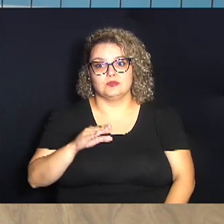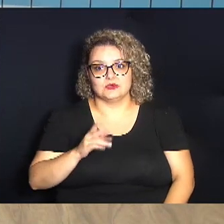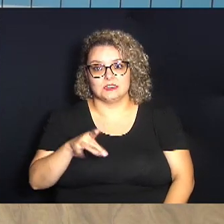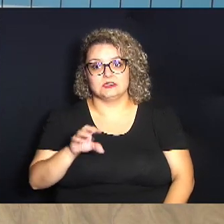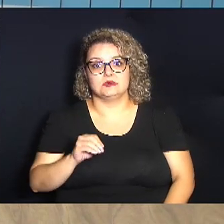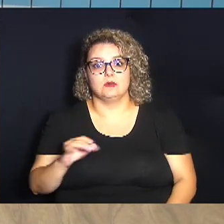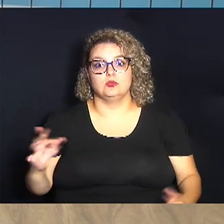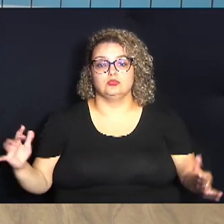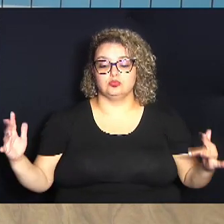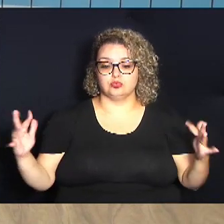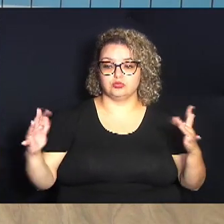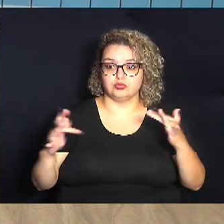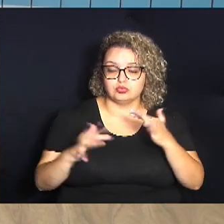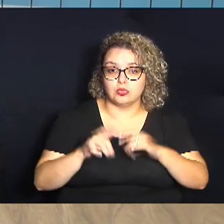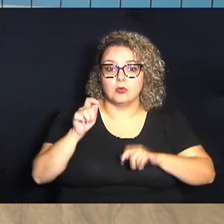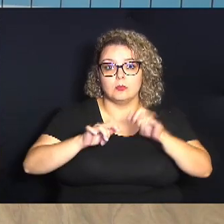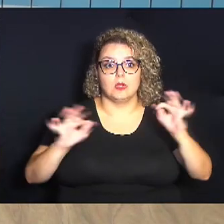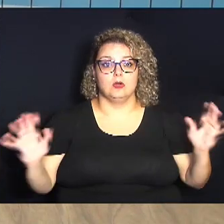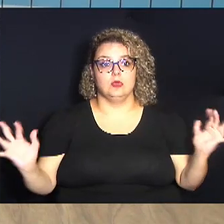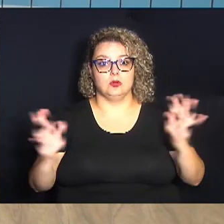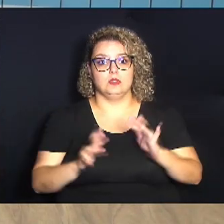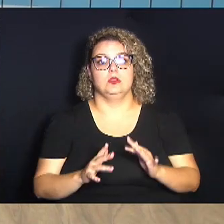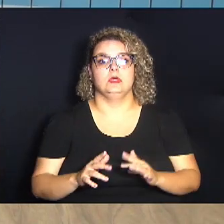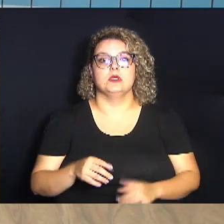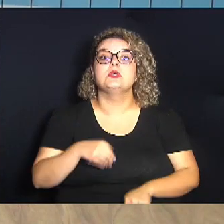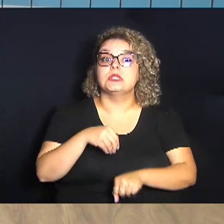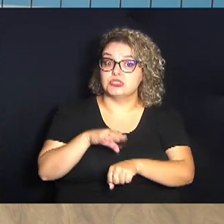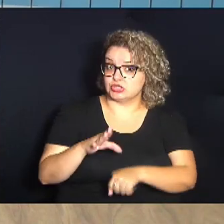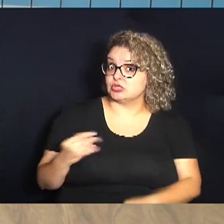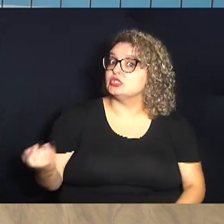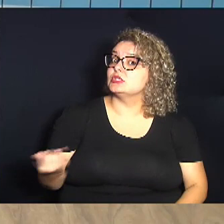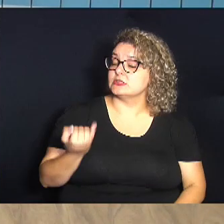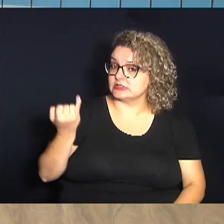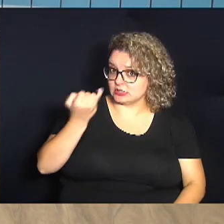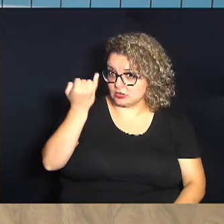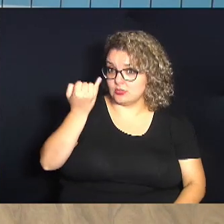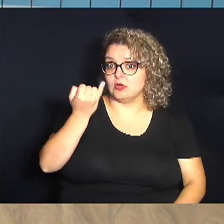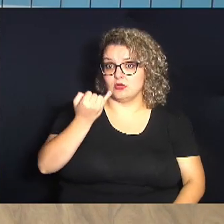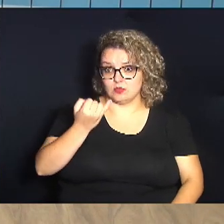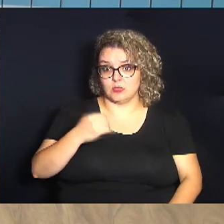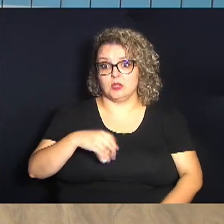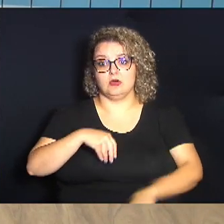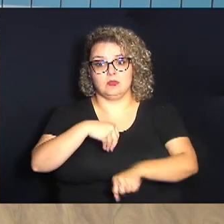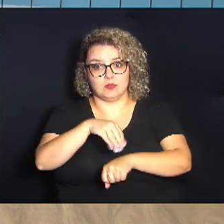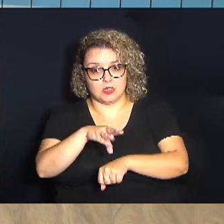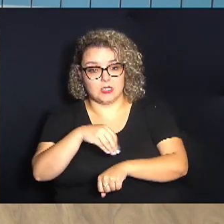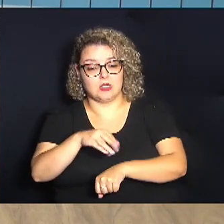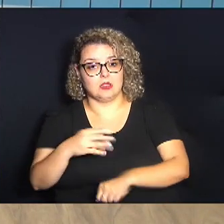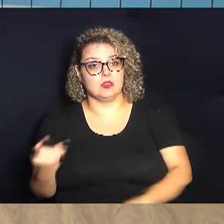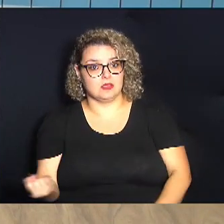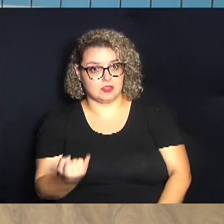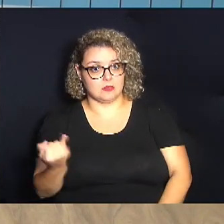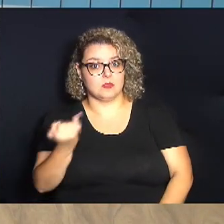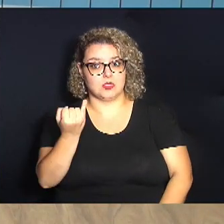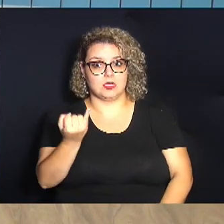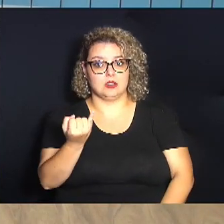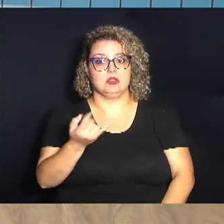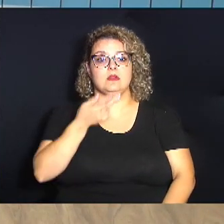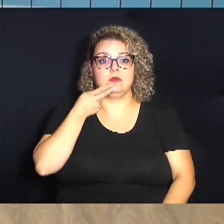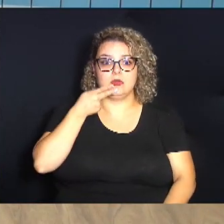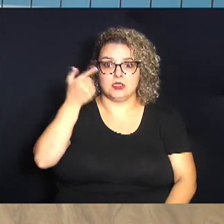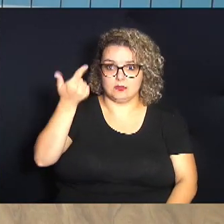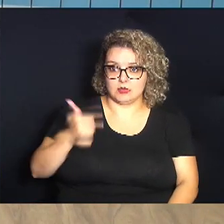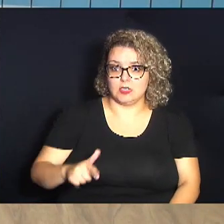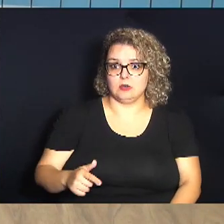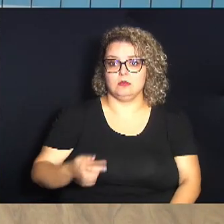fluxo, muitas pessoas estão passando, então dicas importantes foram aqui passadas e repassadas pela